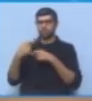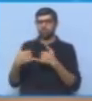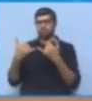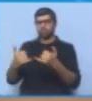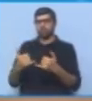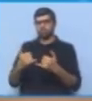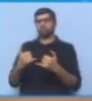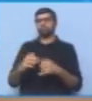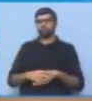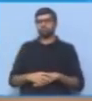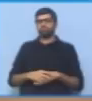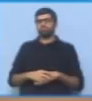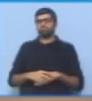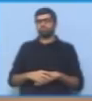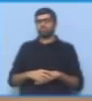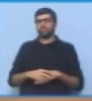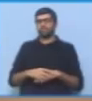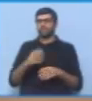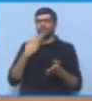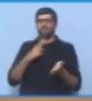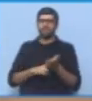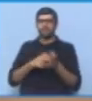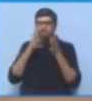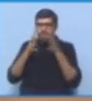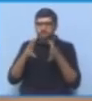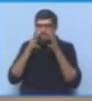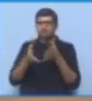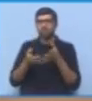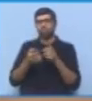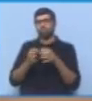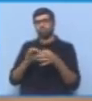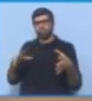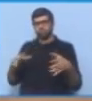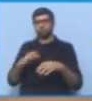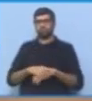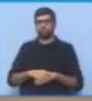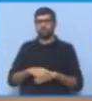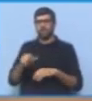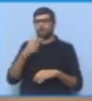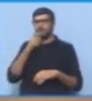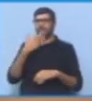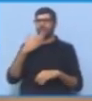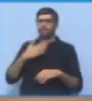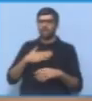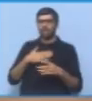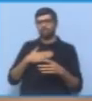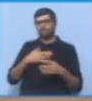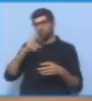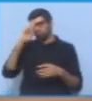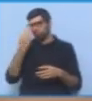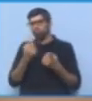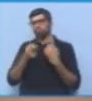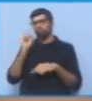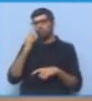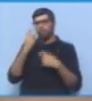segue não se dedica muito à verdade, estranhamente. Não é uma palavra que nos mobilize.